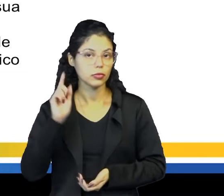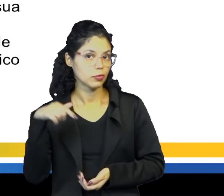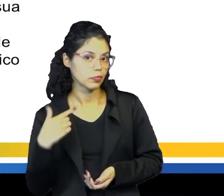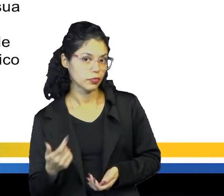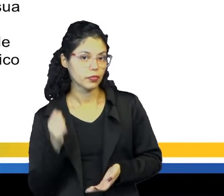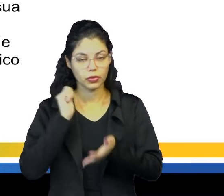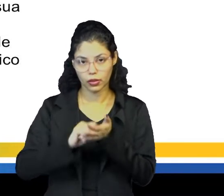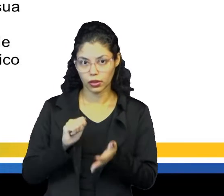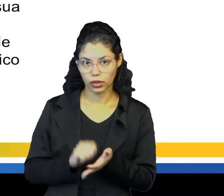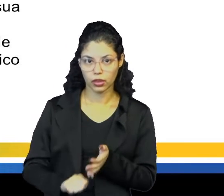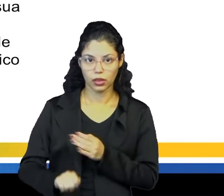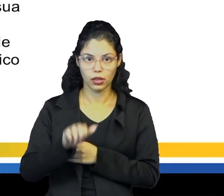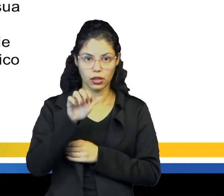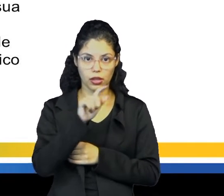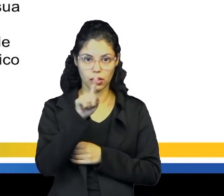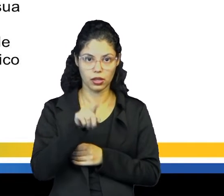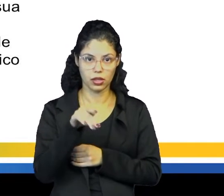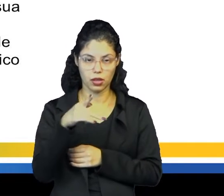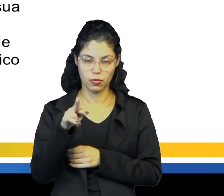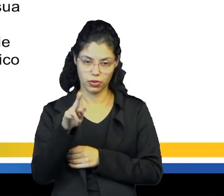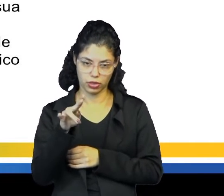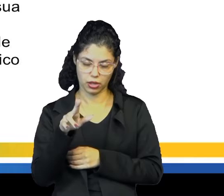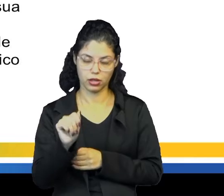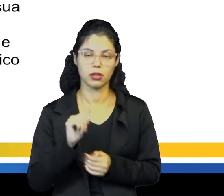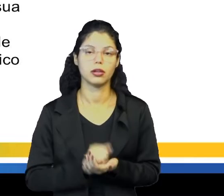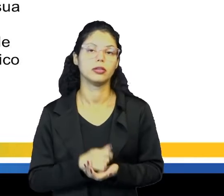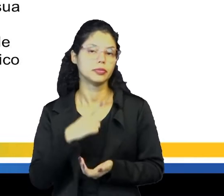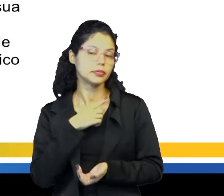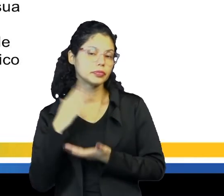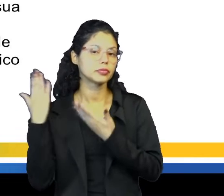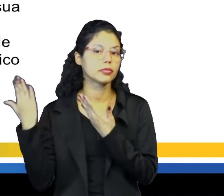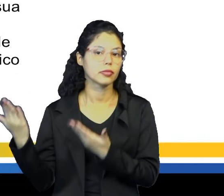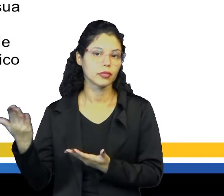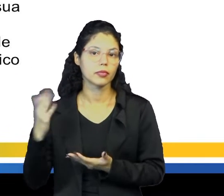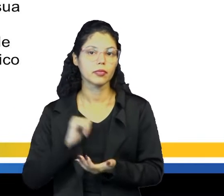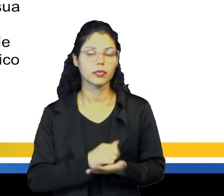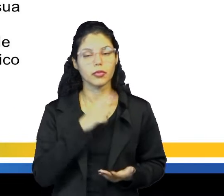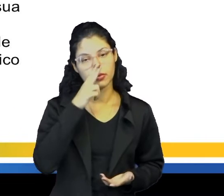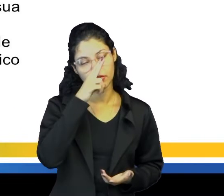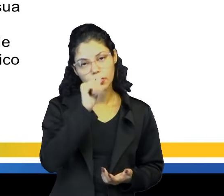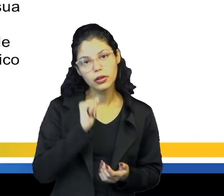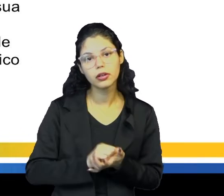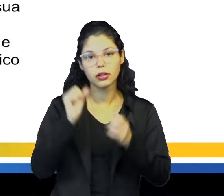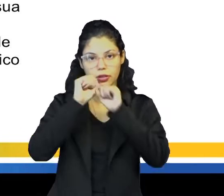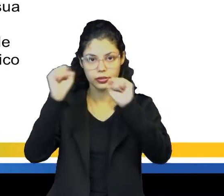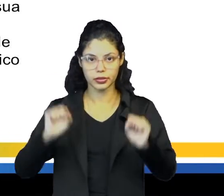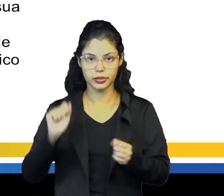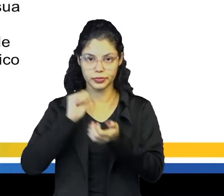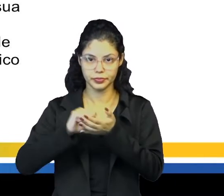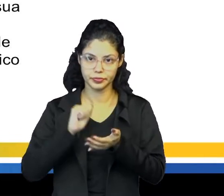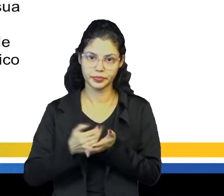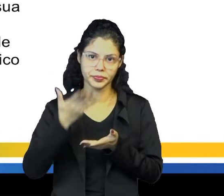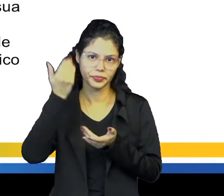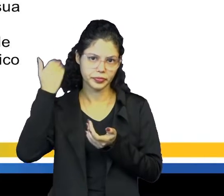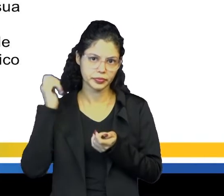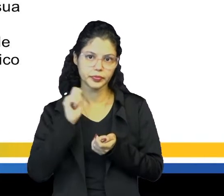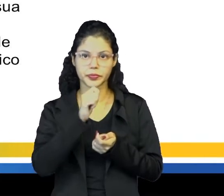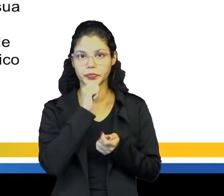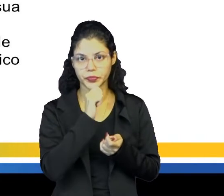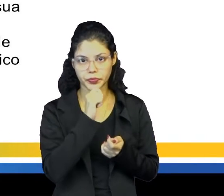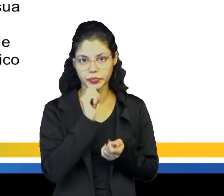Outra forma de escrita era a zapoteca, né? A gente tem aí um forte candidato, né, a um sistema de escrita mais antigo aqui